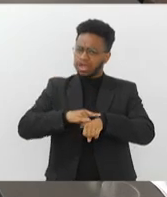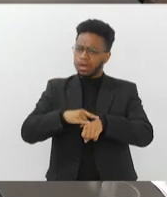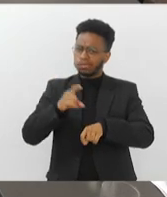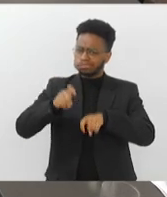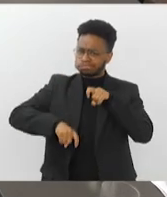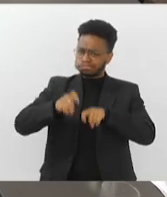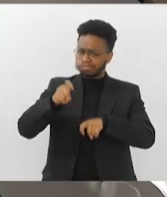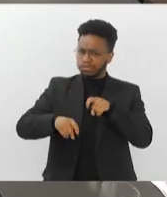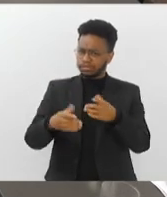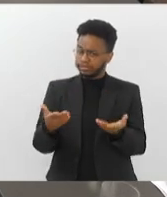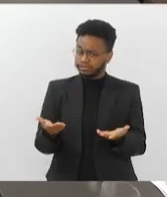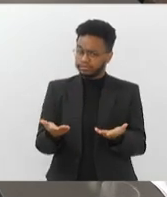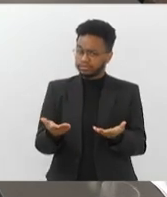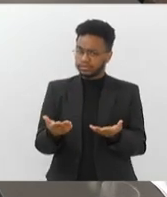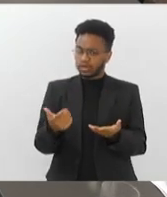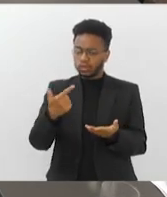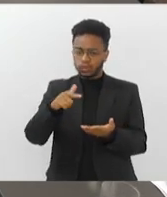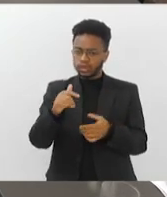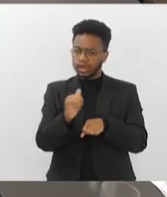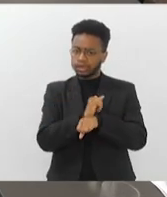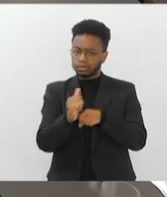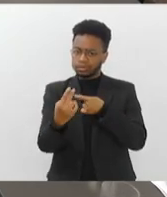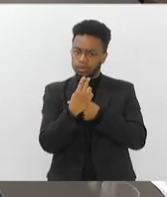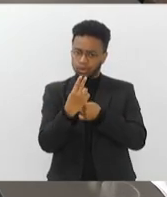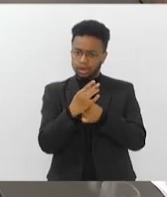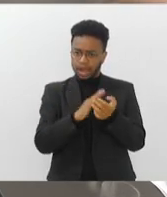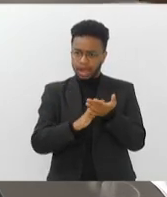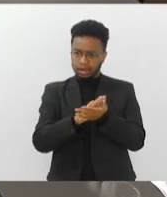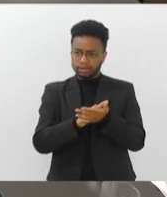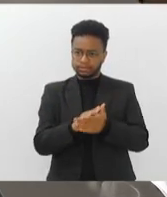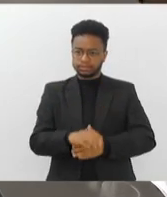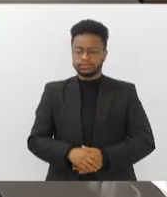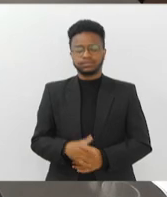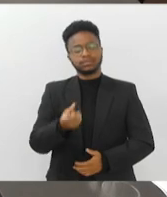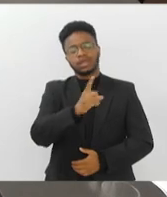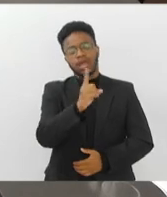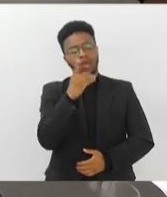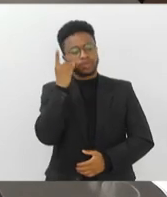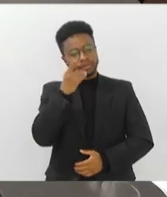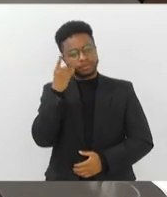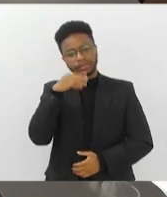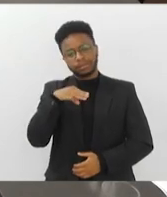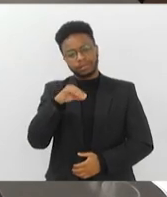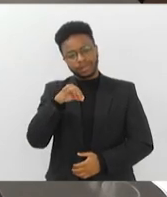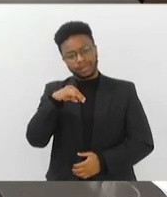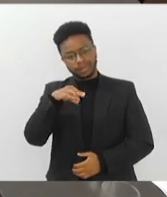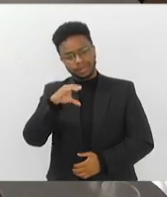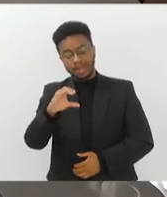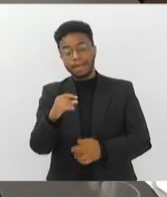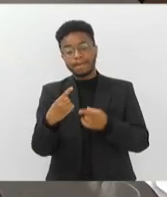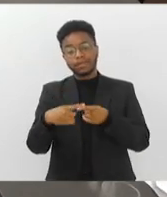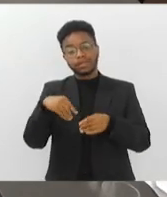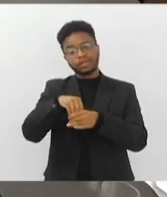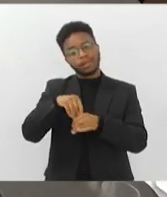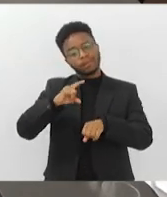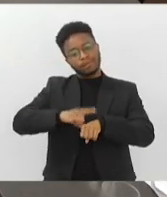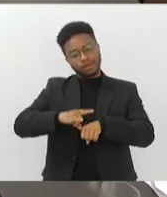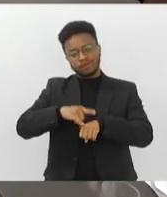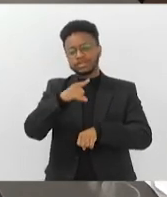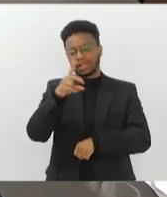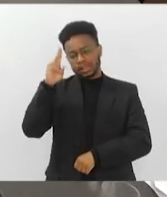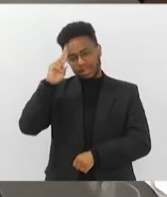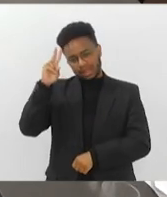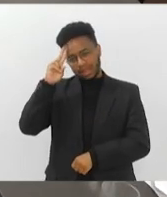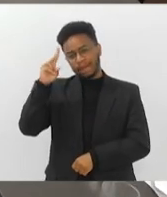sexo selvagem, sem as medidas adequadas. Não, deputado Carlos Ming. É que nos banheiros você lembra que